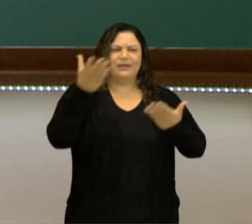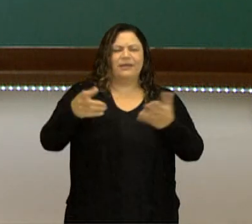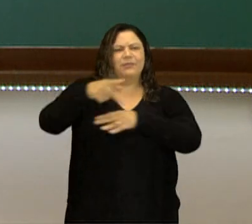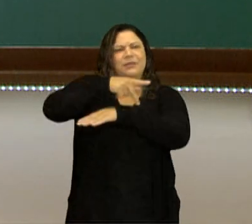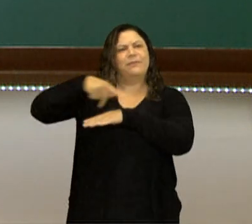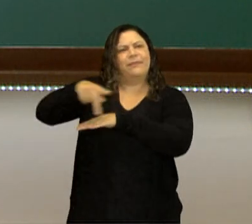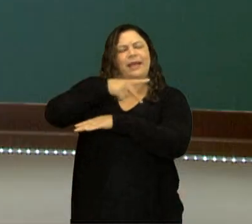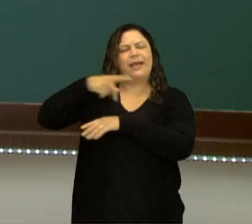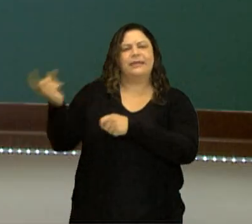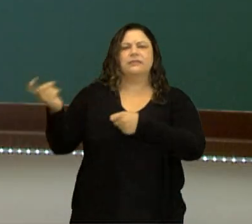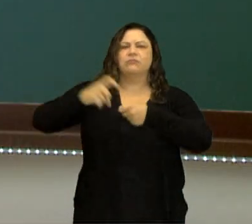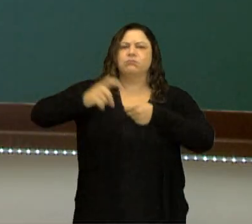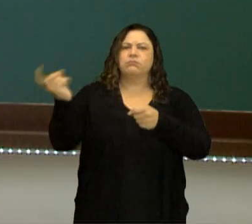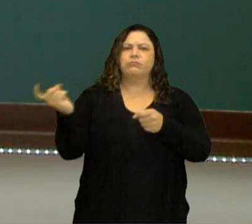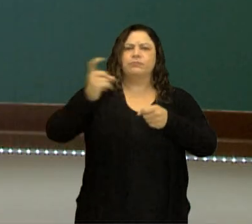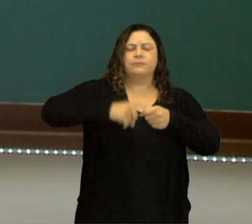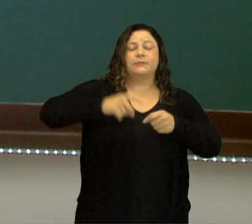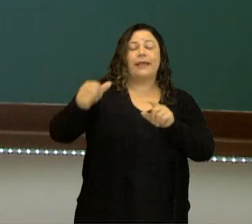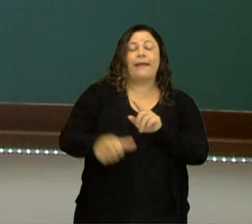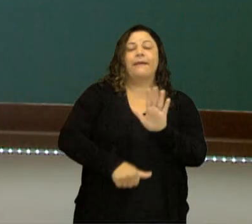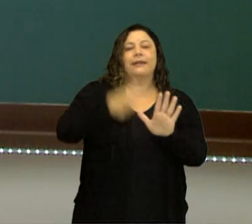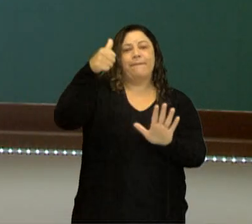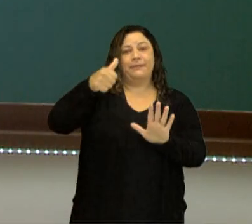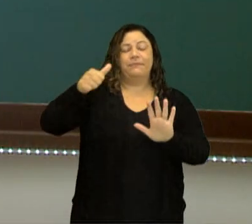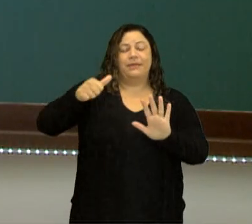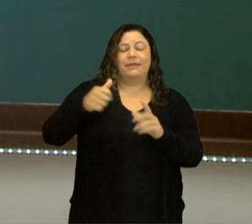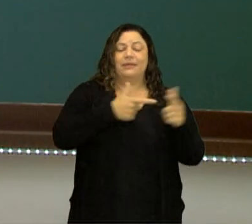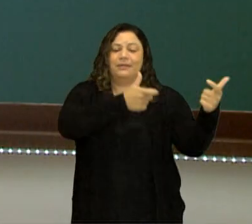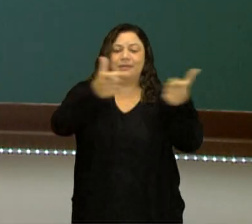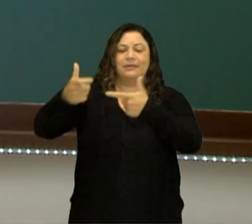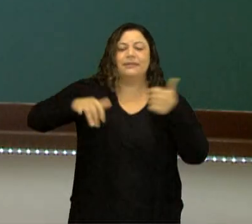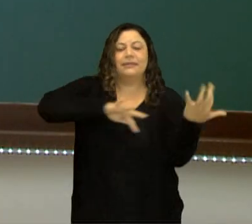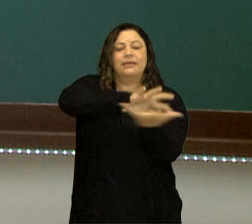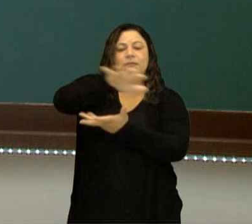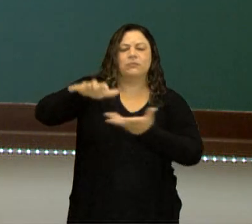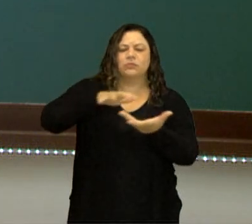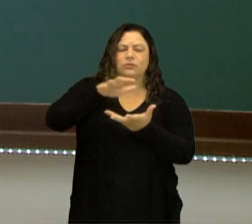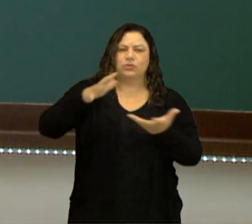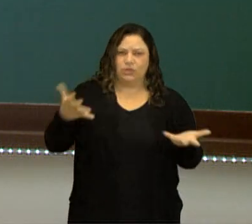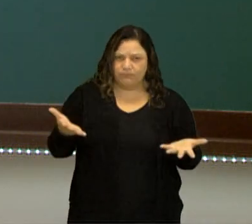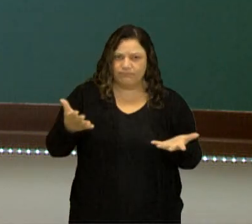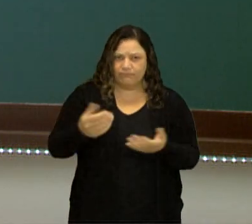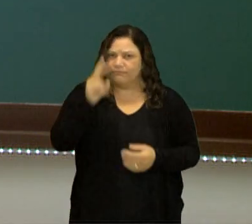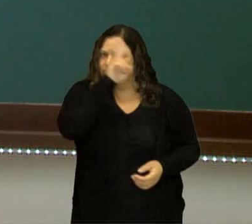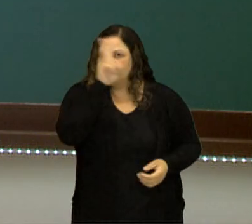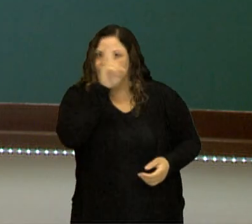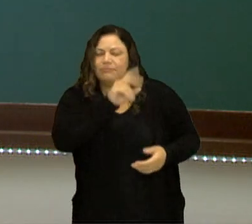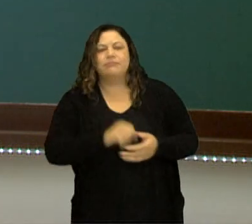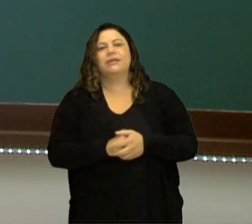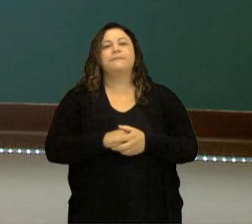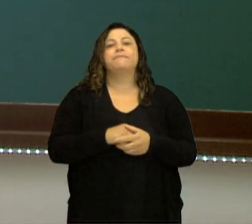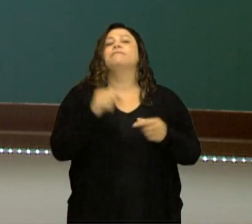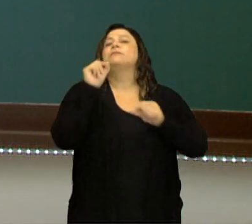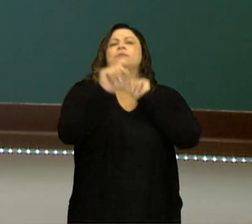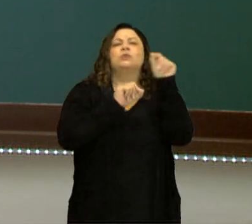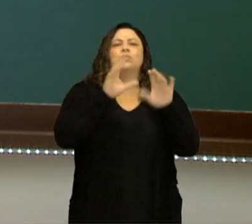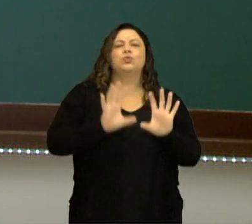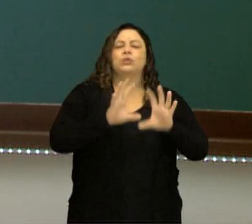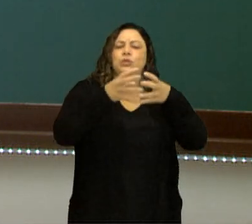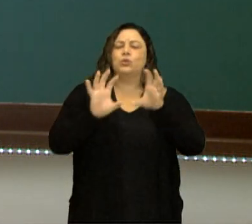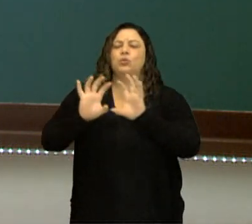países fizeram parte da Primeira Guerra Mundial? E mais ainda, recorda em que grupo